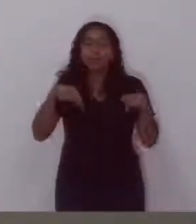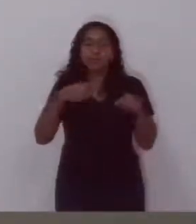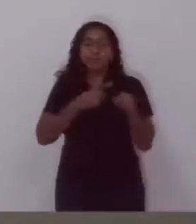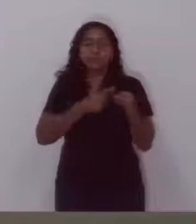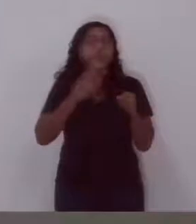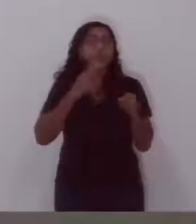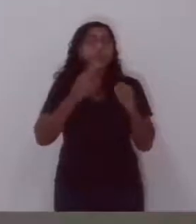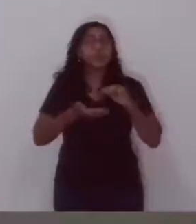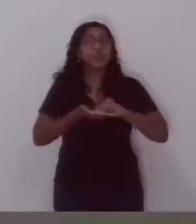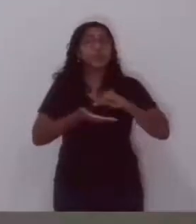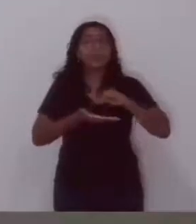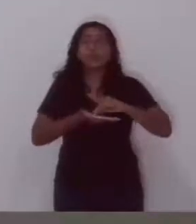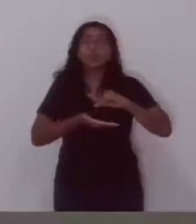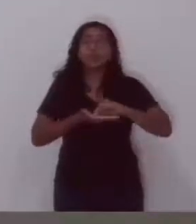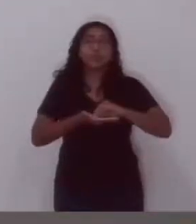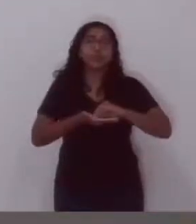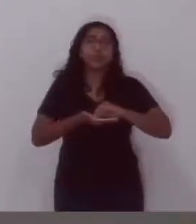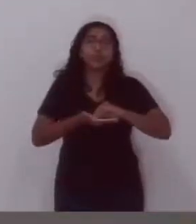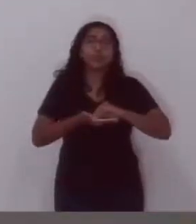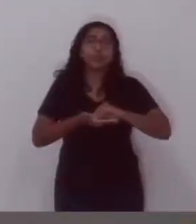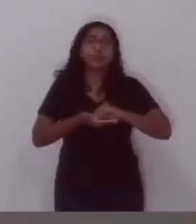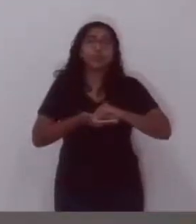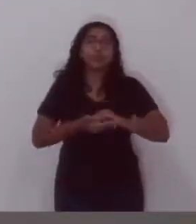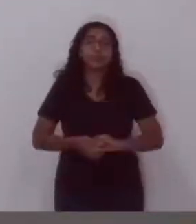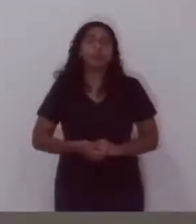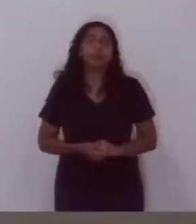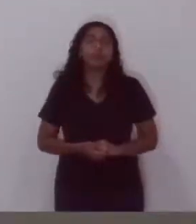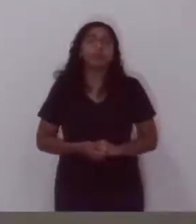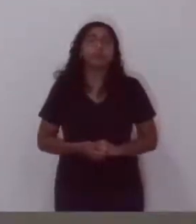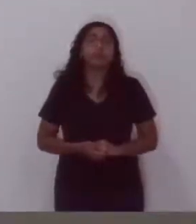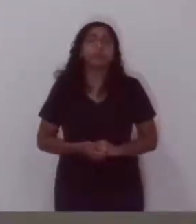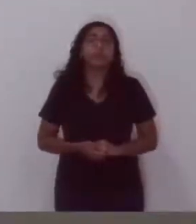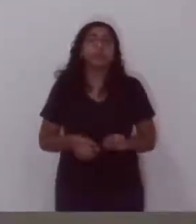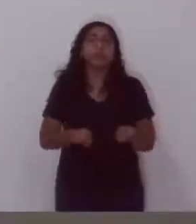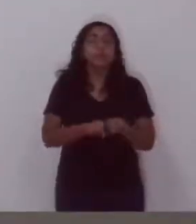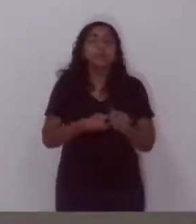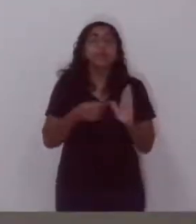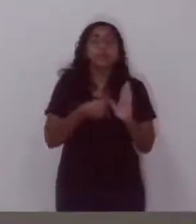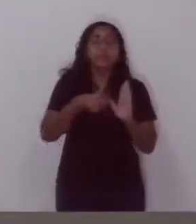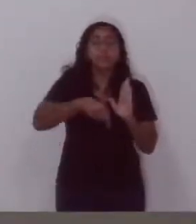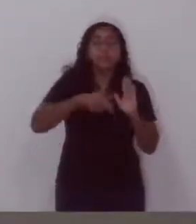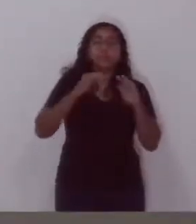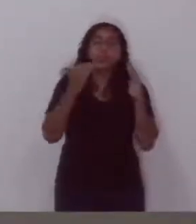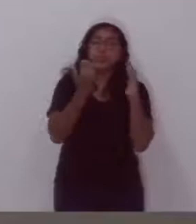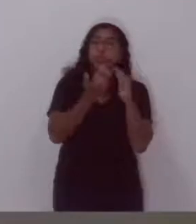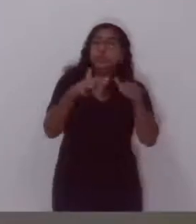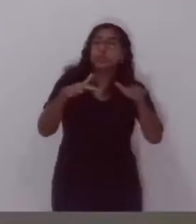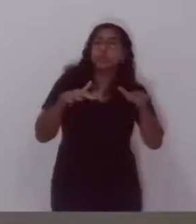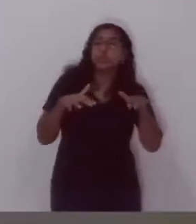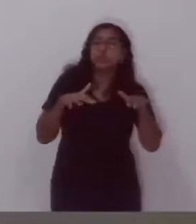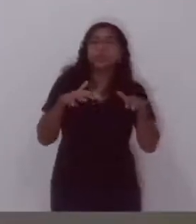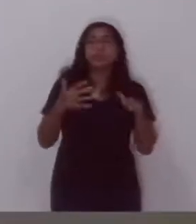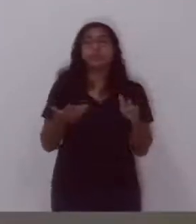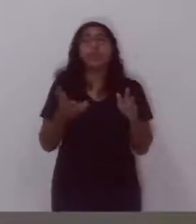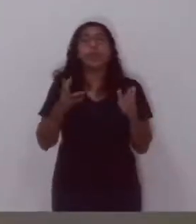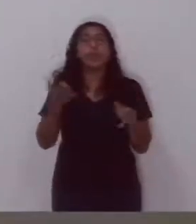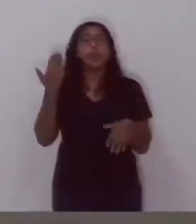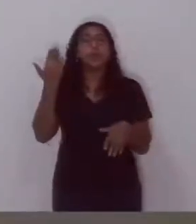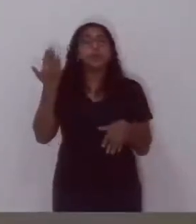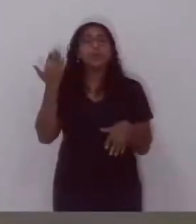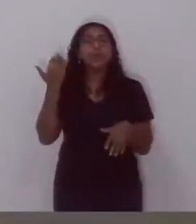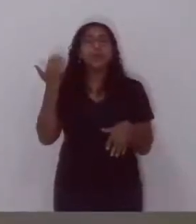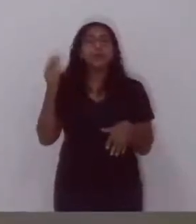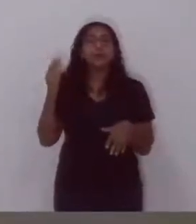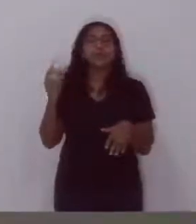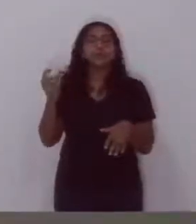na questão hídrica do nosso município? Algumas indicações importantes na Câmara, né, como nós fizemos naquele primeiro problema hídrico